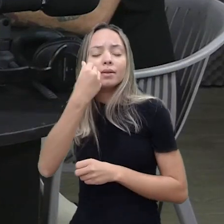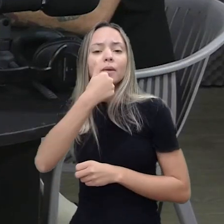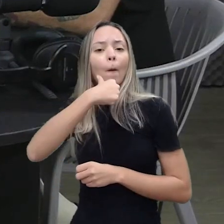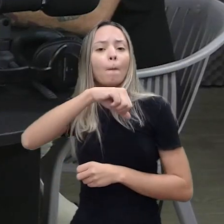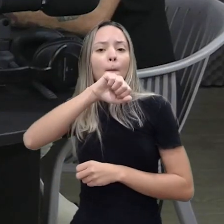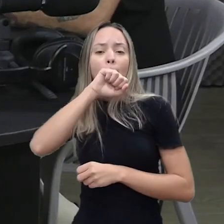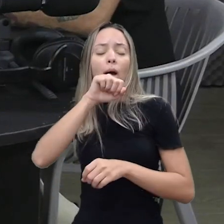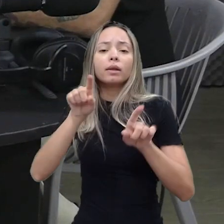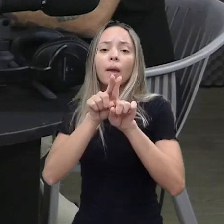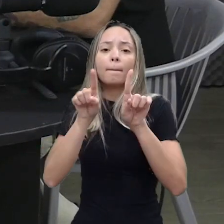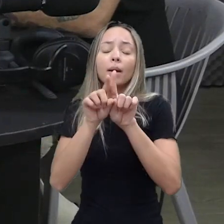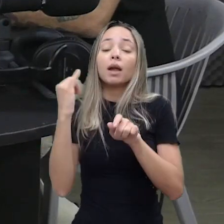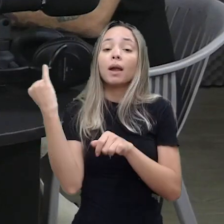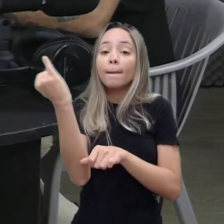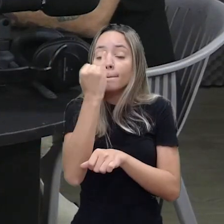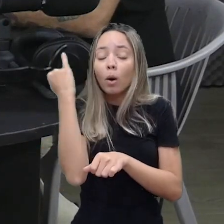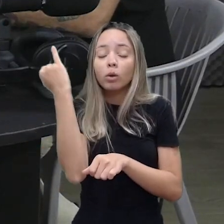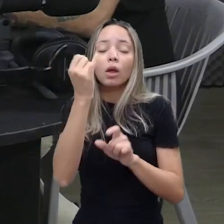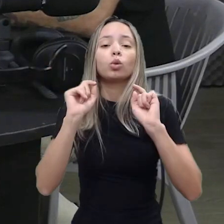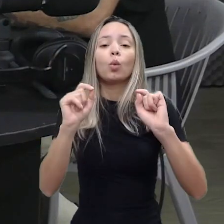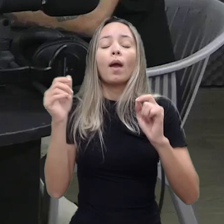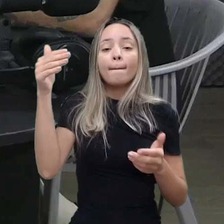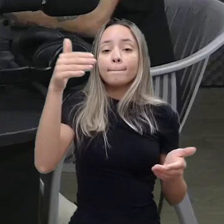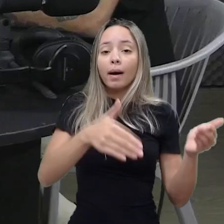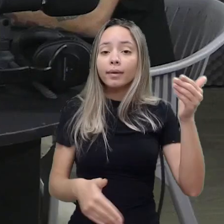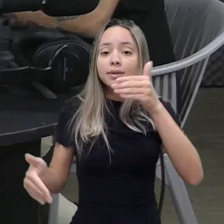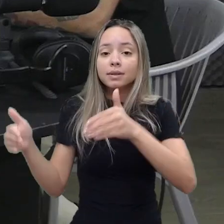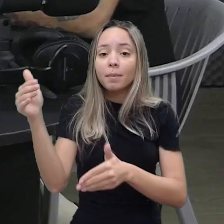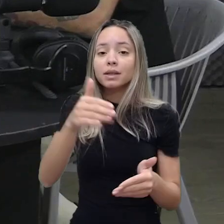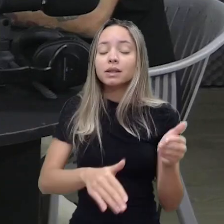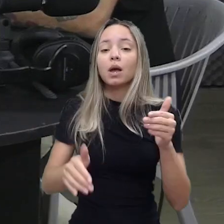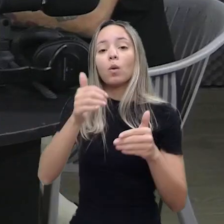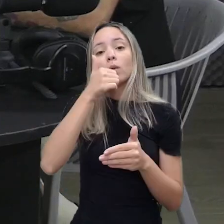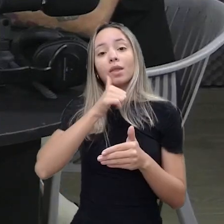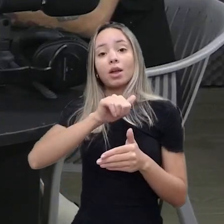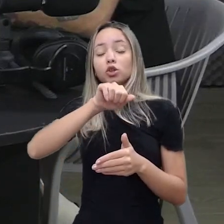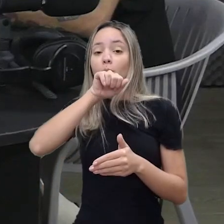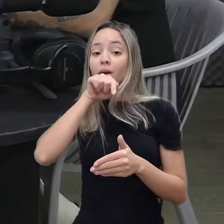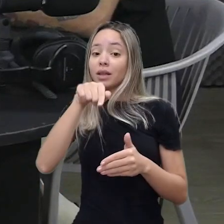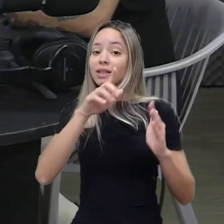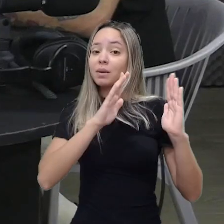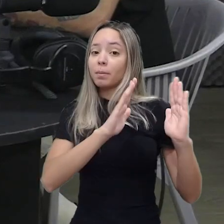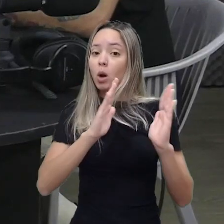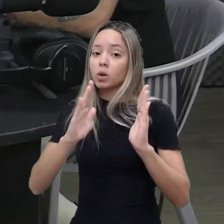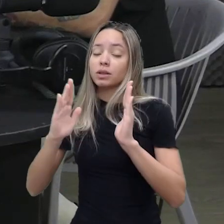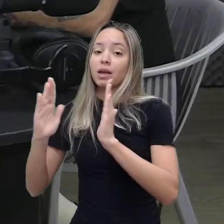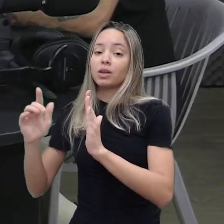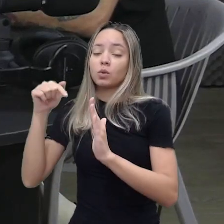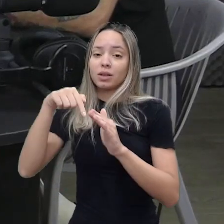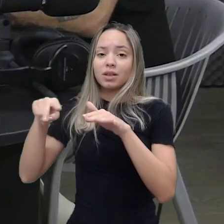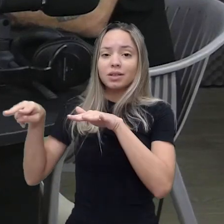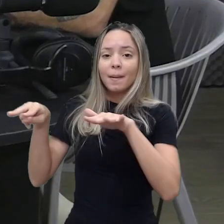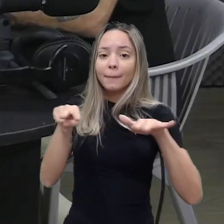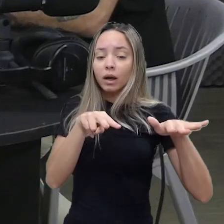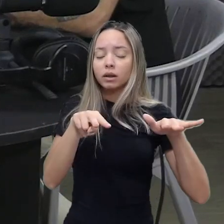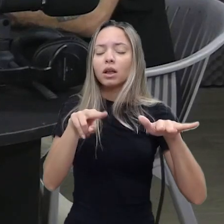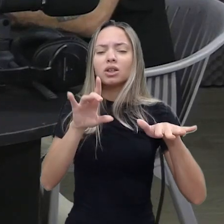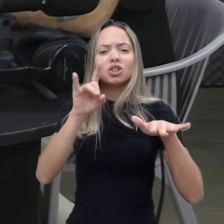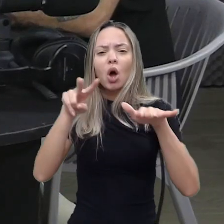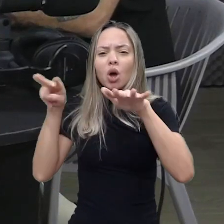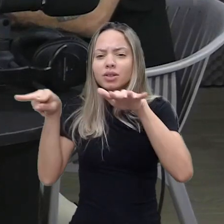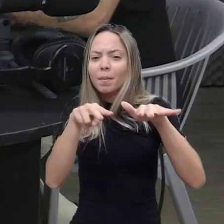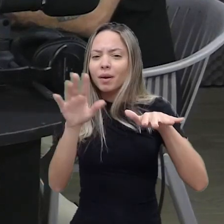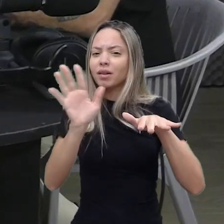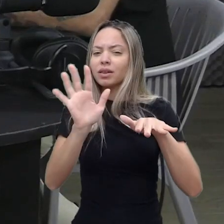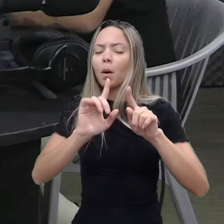a importância da participação das mães nesse processo, na semana, e não só na semana, né? No